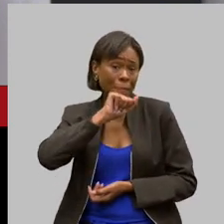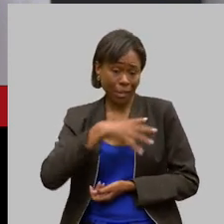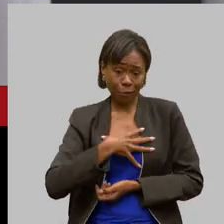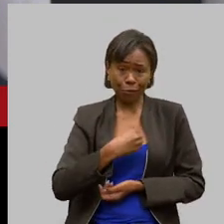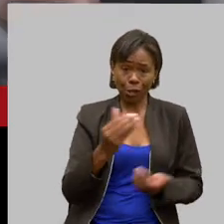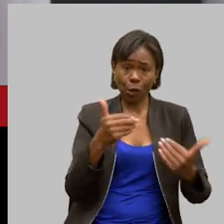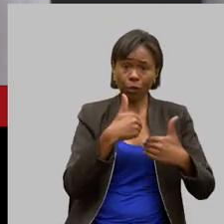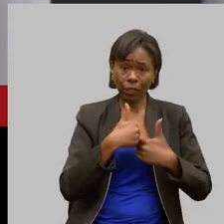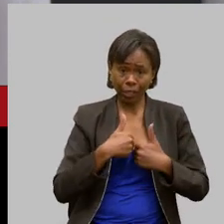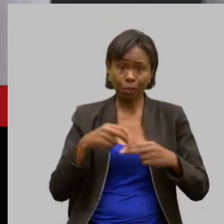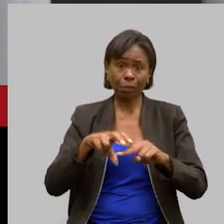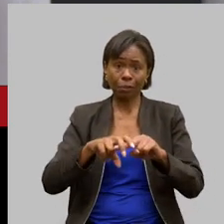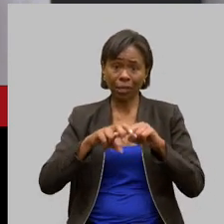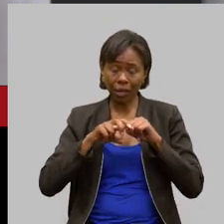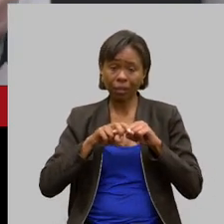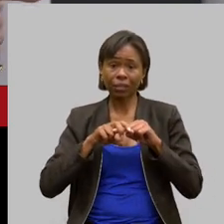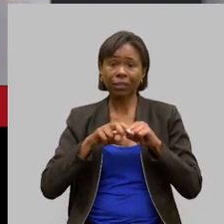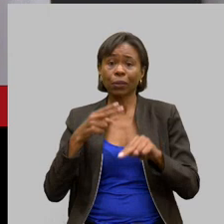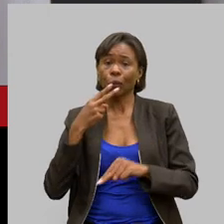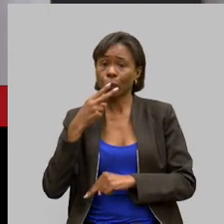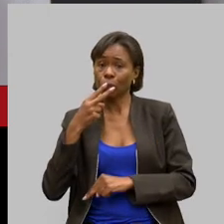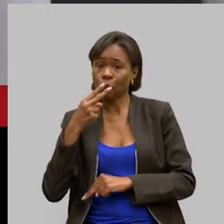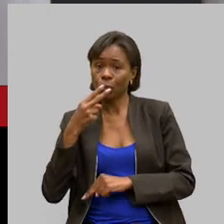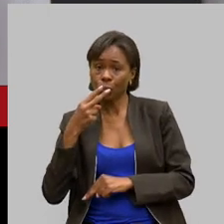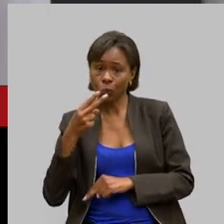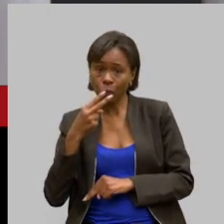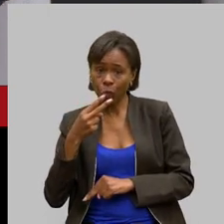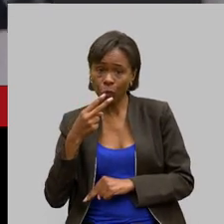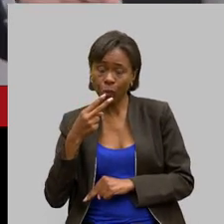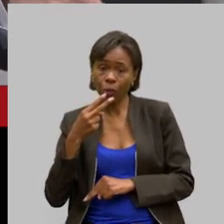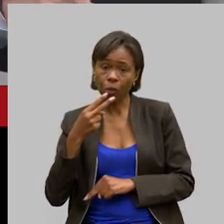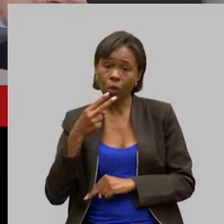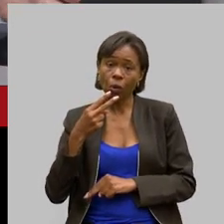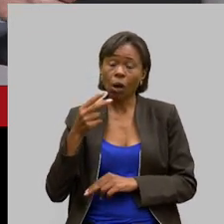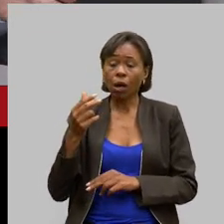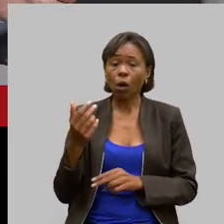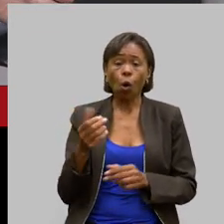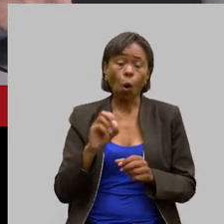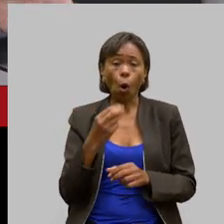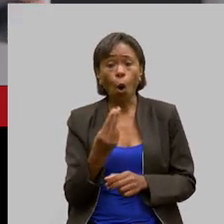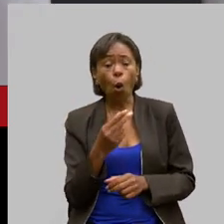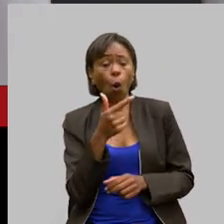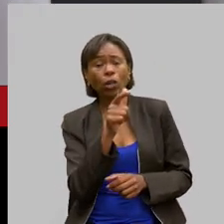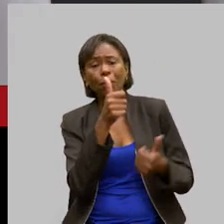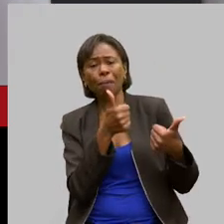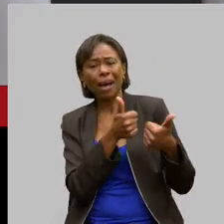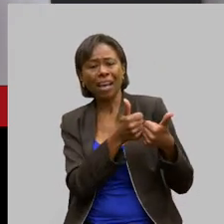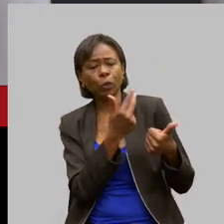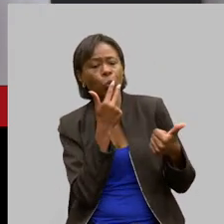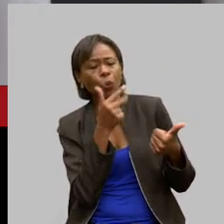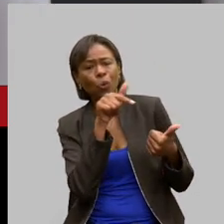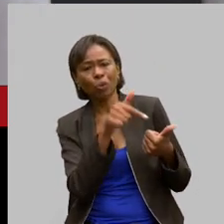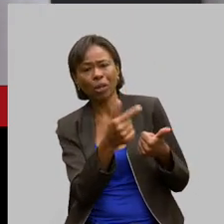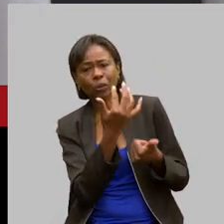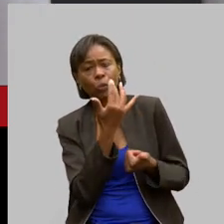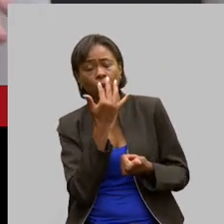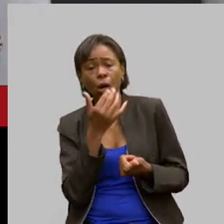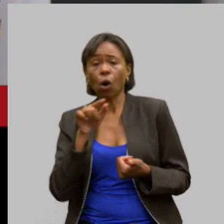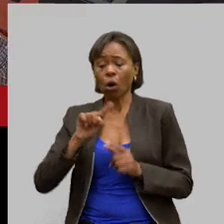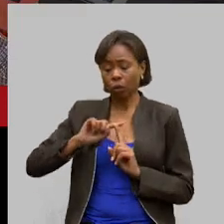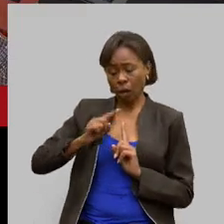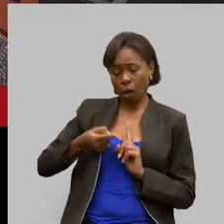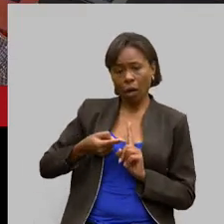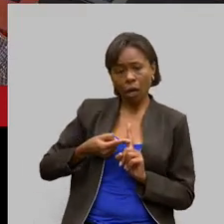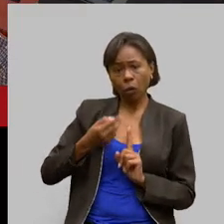tabagismo passivo ou ativamente fumando durante a gestação ou quando a mãezinha não fuma o